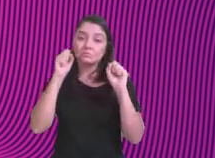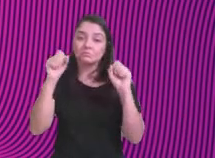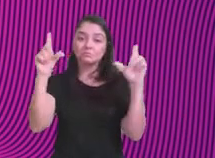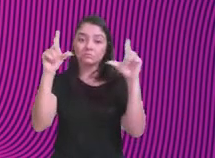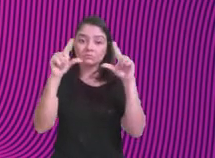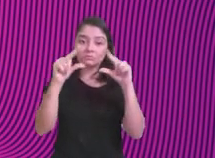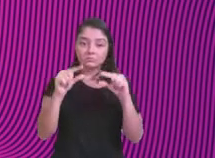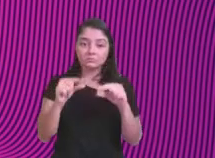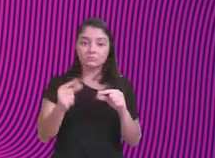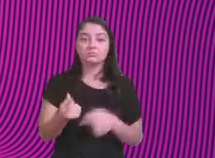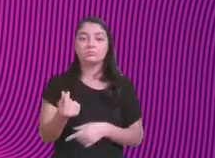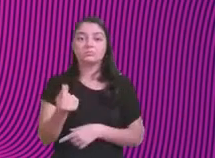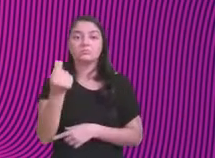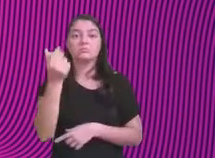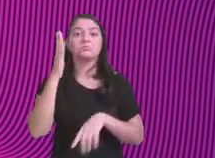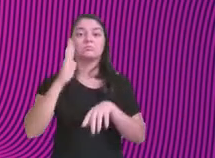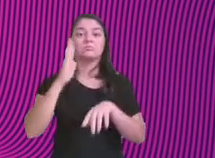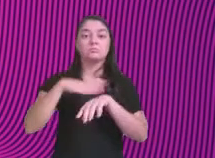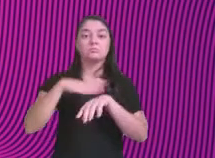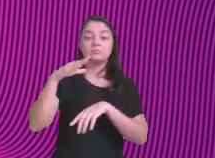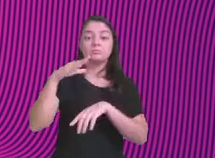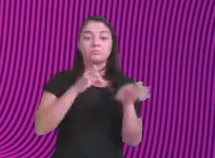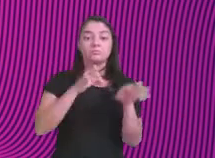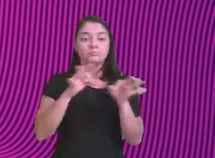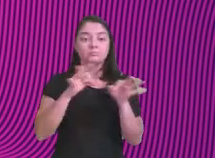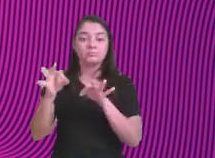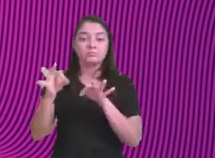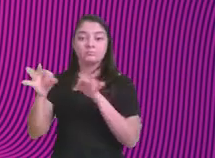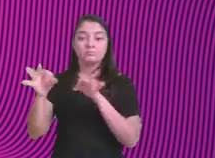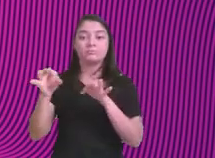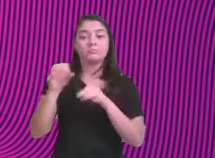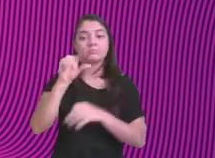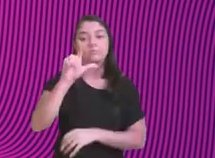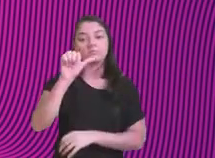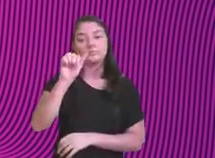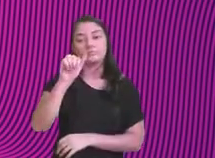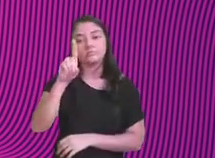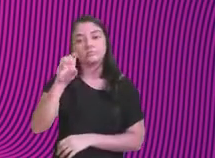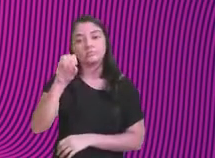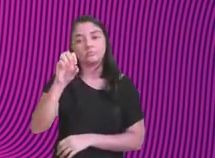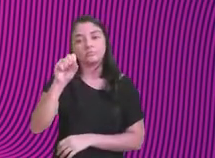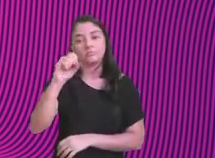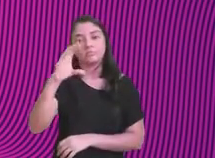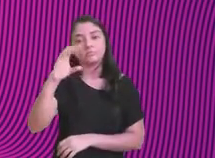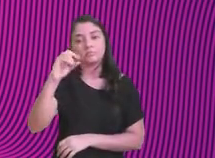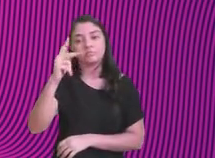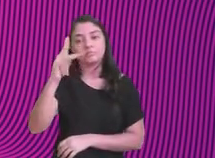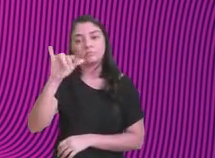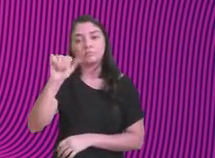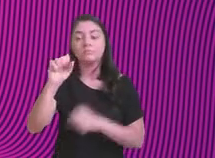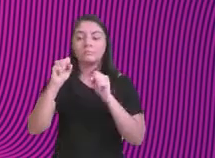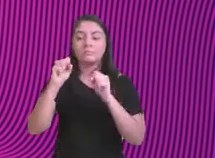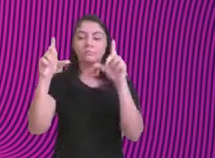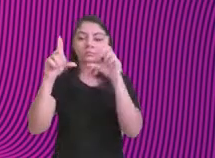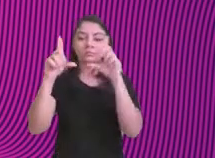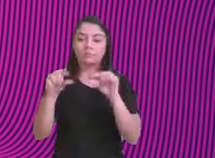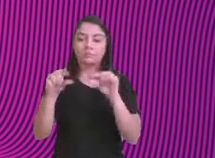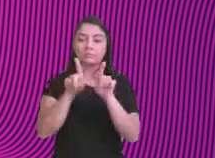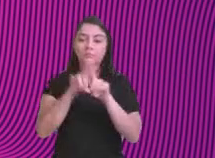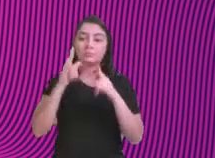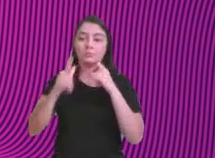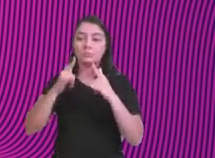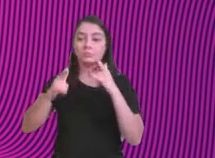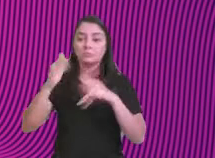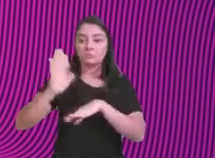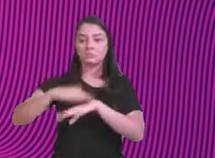mais opções, a laparoscopia vai diminuir no seu espaço e a robótica vai passar a ser predominante, disso